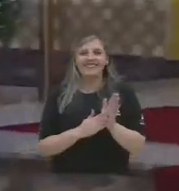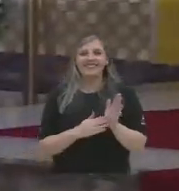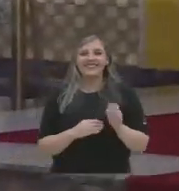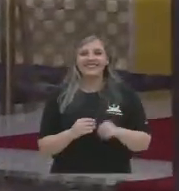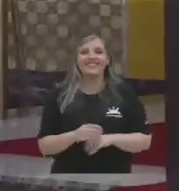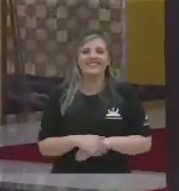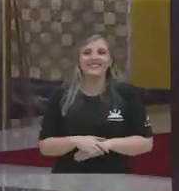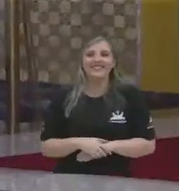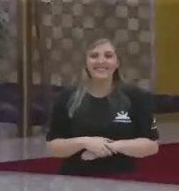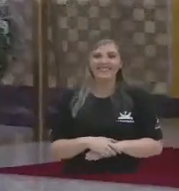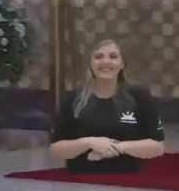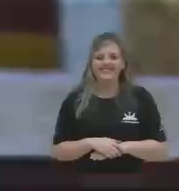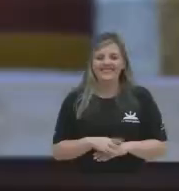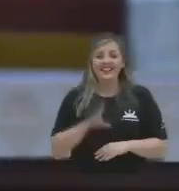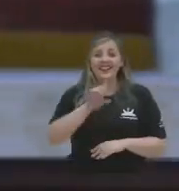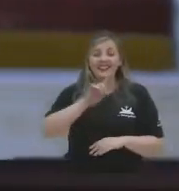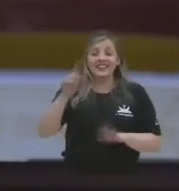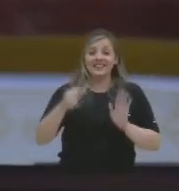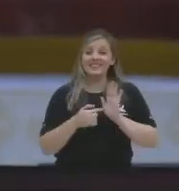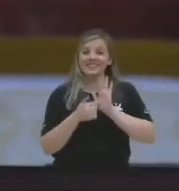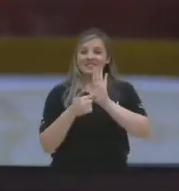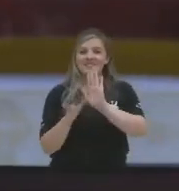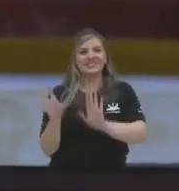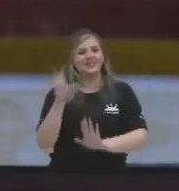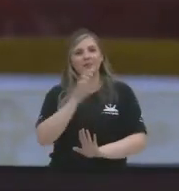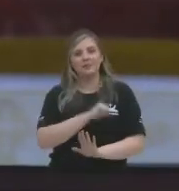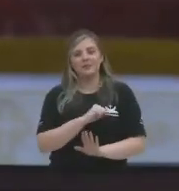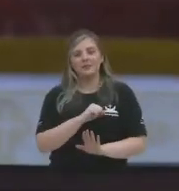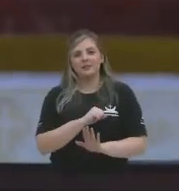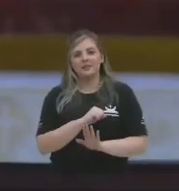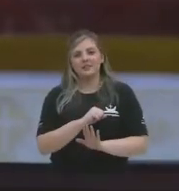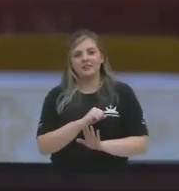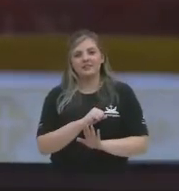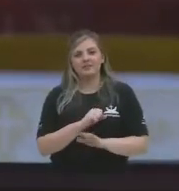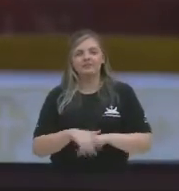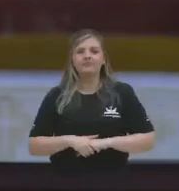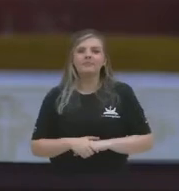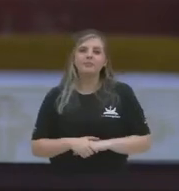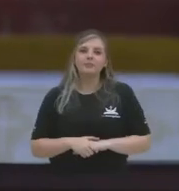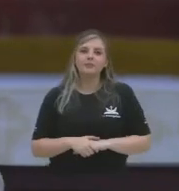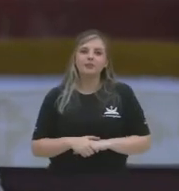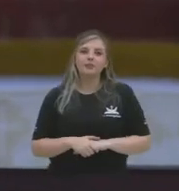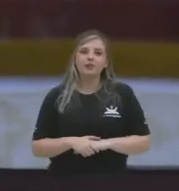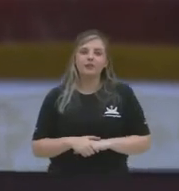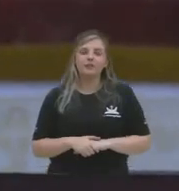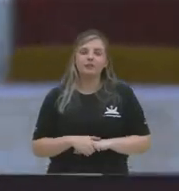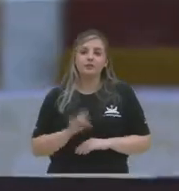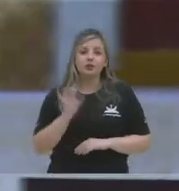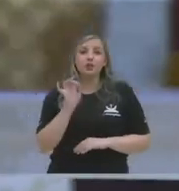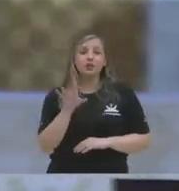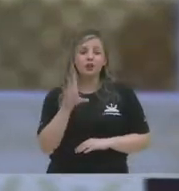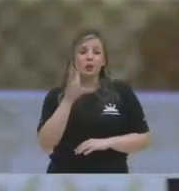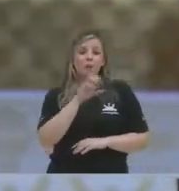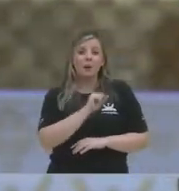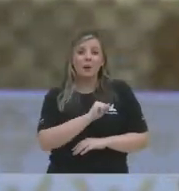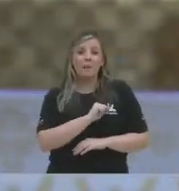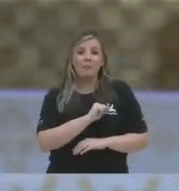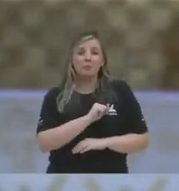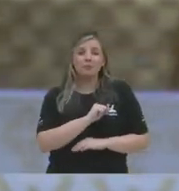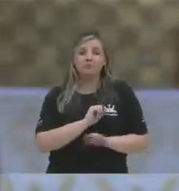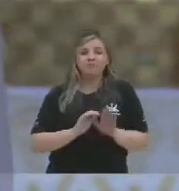Deus se manifesta como amor, tá? Só que é um amor muito